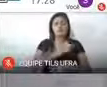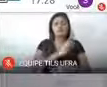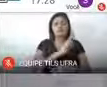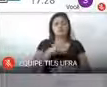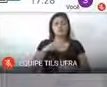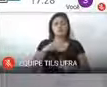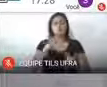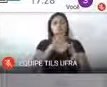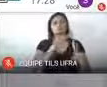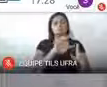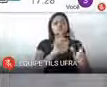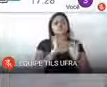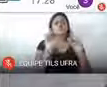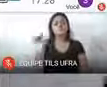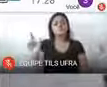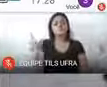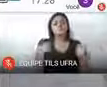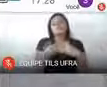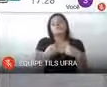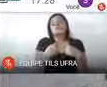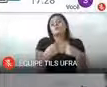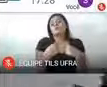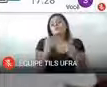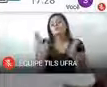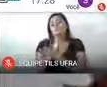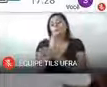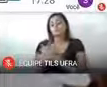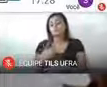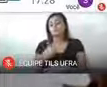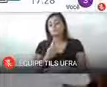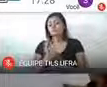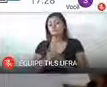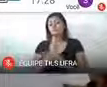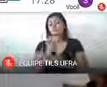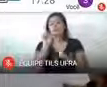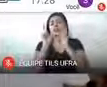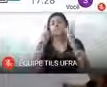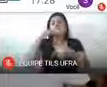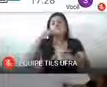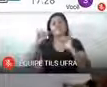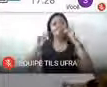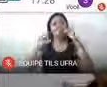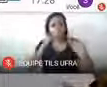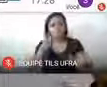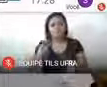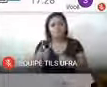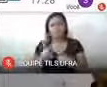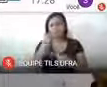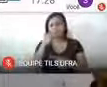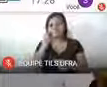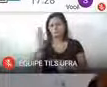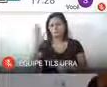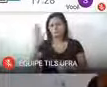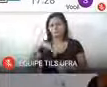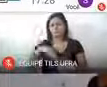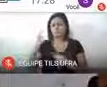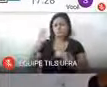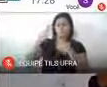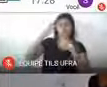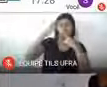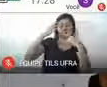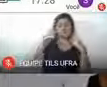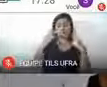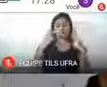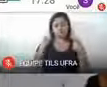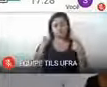ser exteriorizadas, a fim de se evitar malefícios e poderes sobrenaturais na pessoa